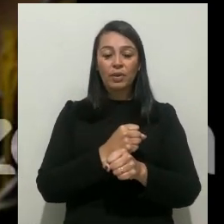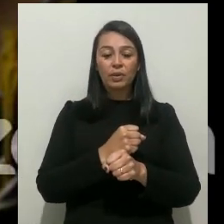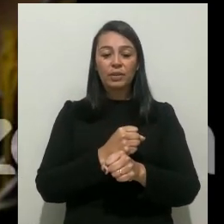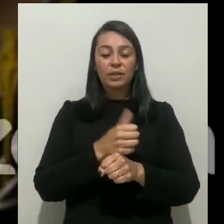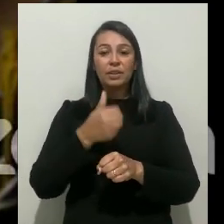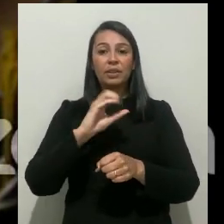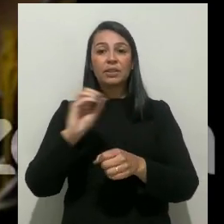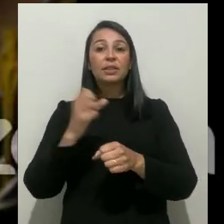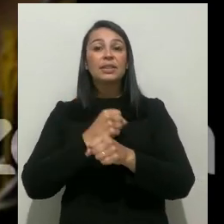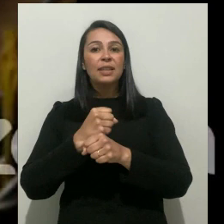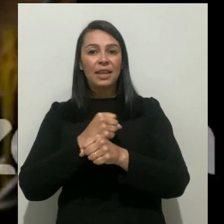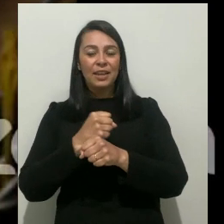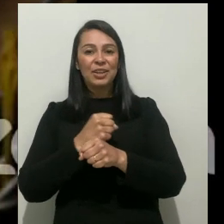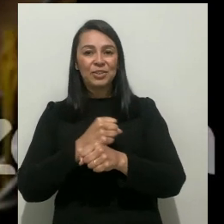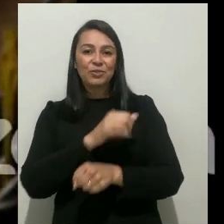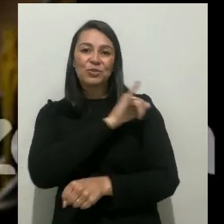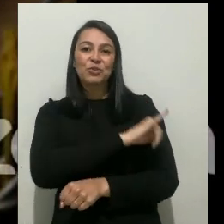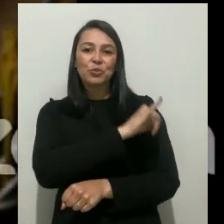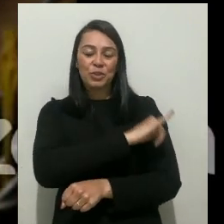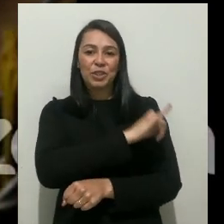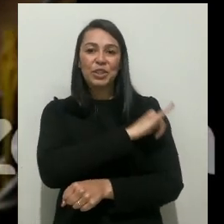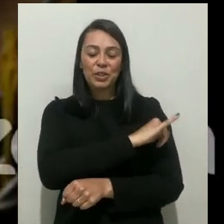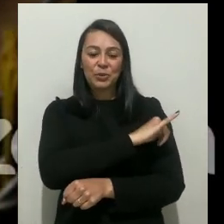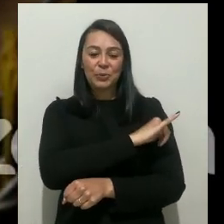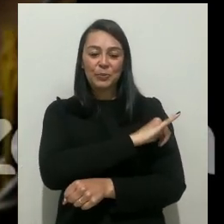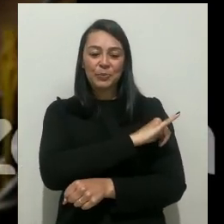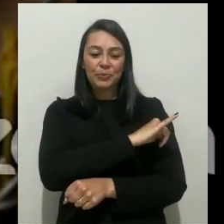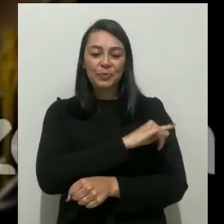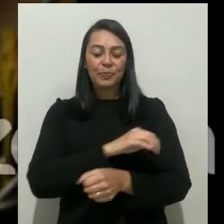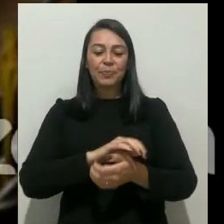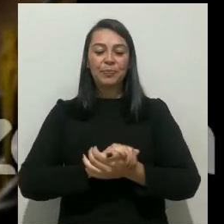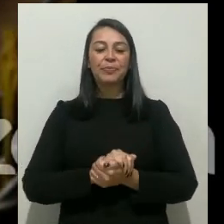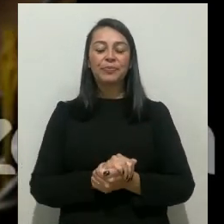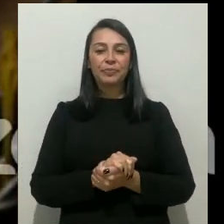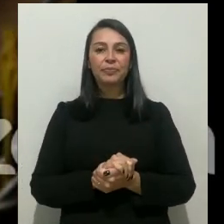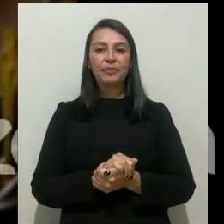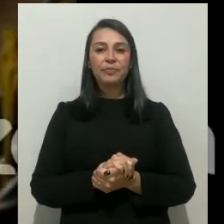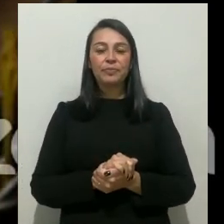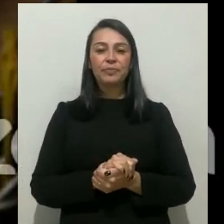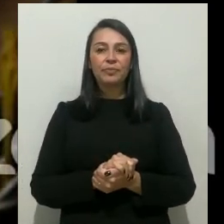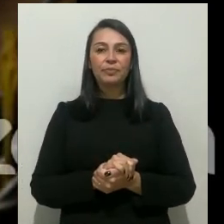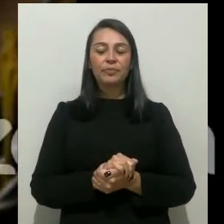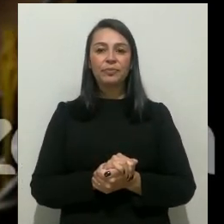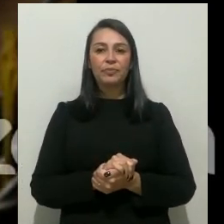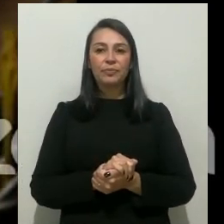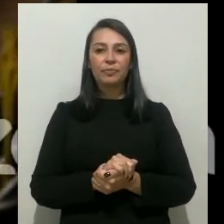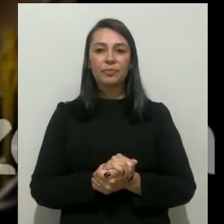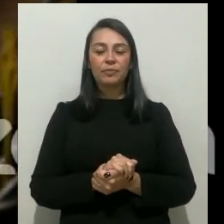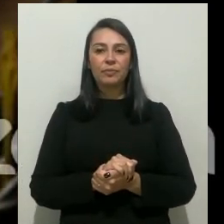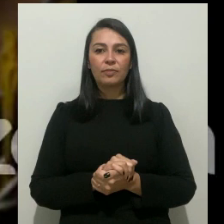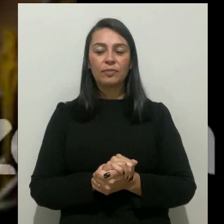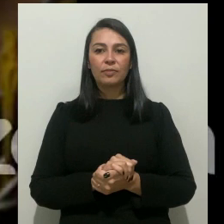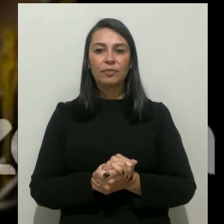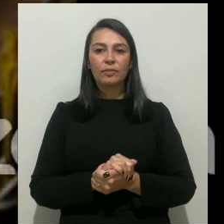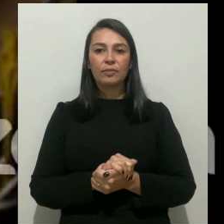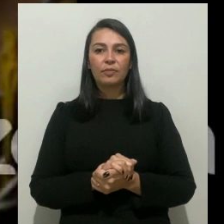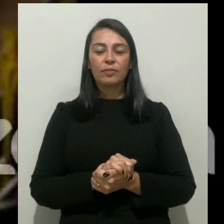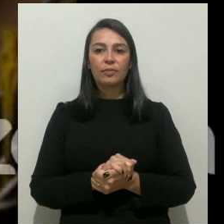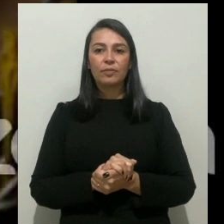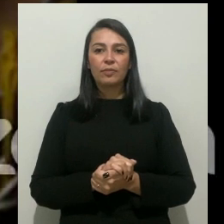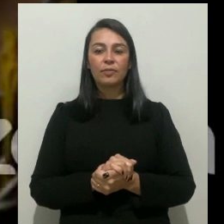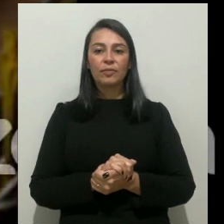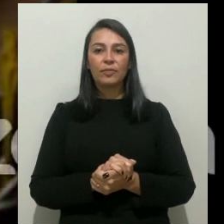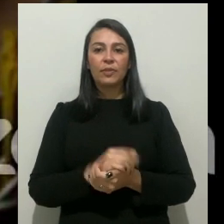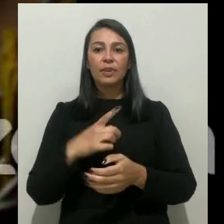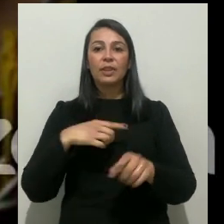Rio, e como se isso já não bastasse, né? Eu nem jogo na Mega Sena por causa disso. Como se isso já não bastasse,